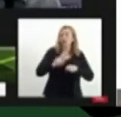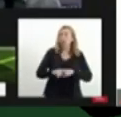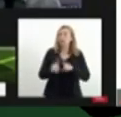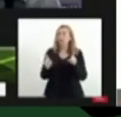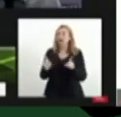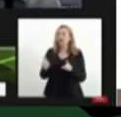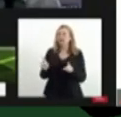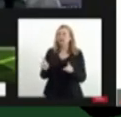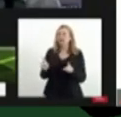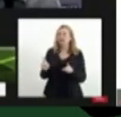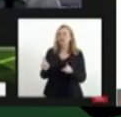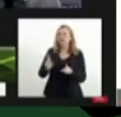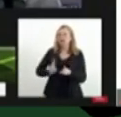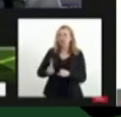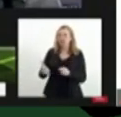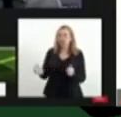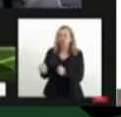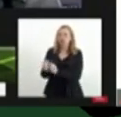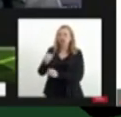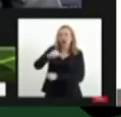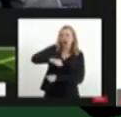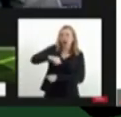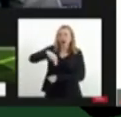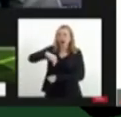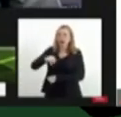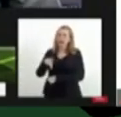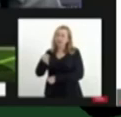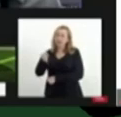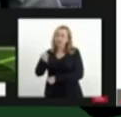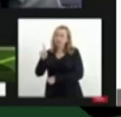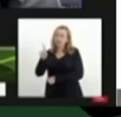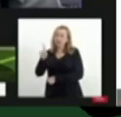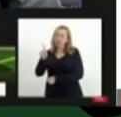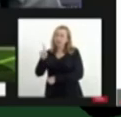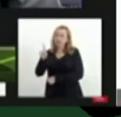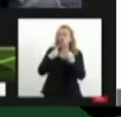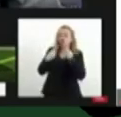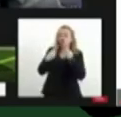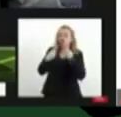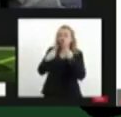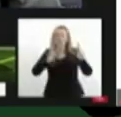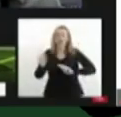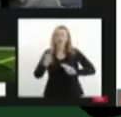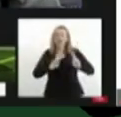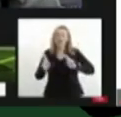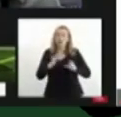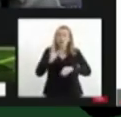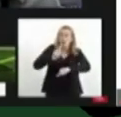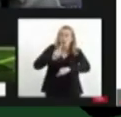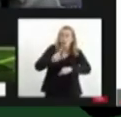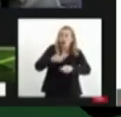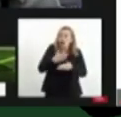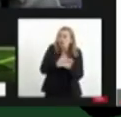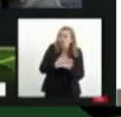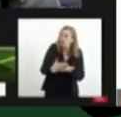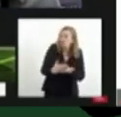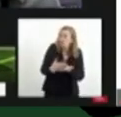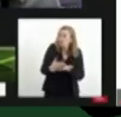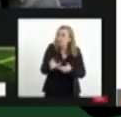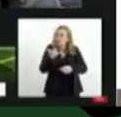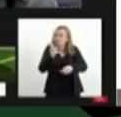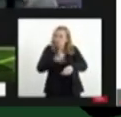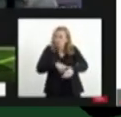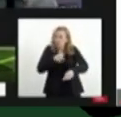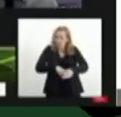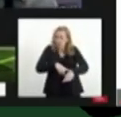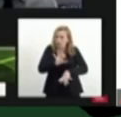é a discussão em relação ao prazo, ao início do prazo decadencial. Então, nós temos